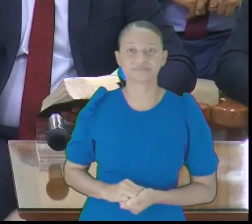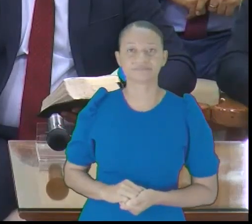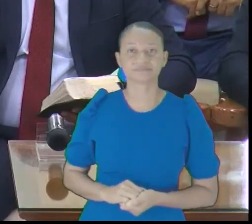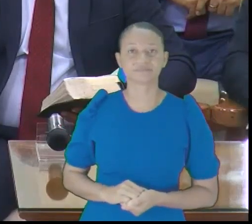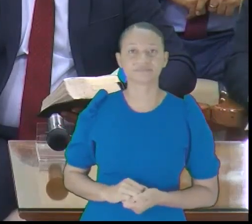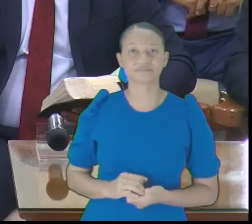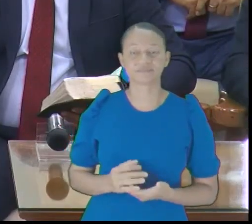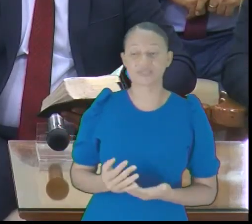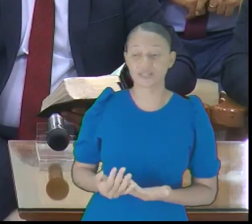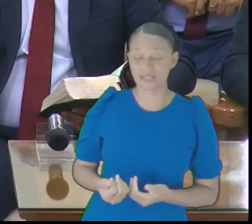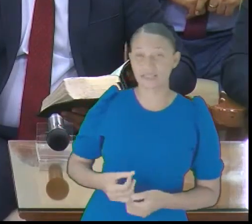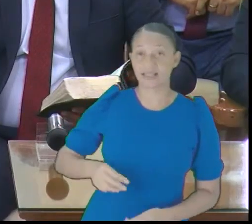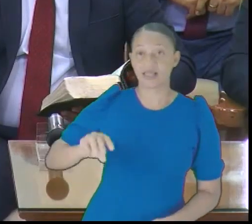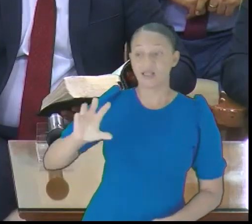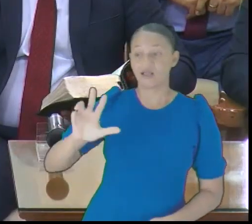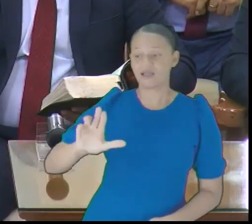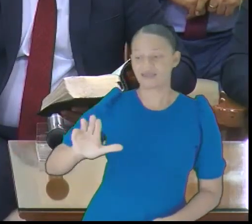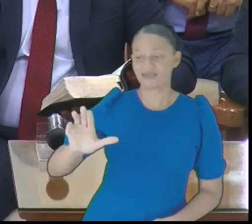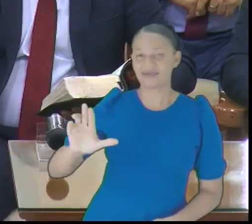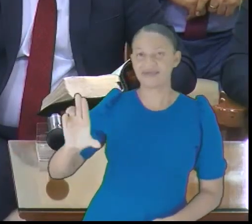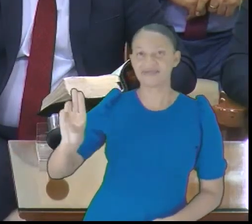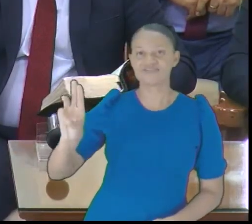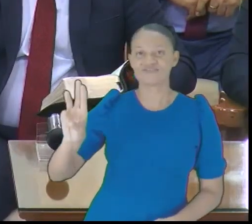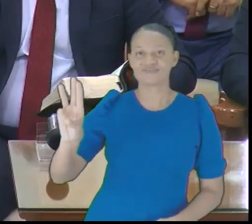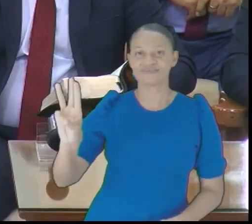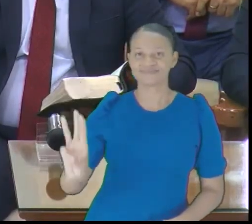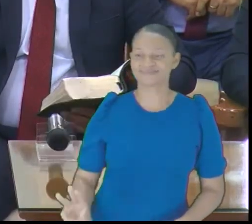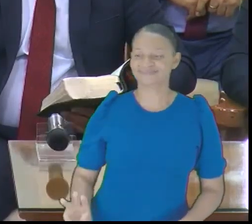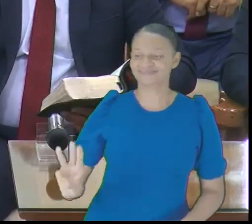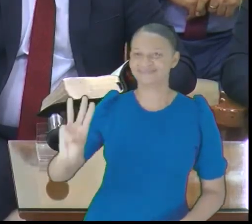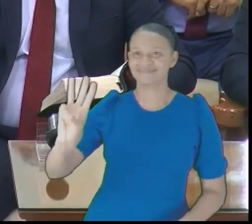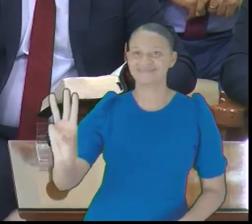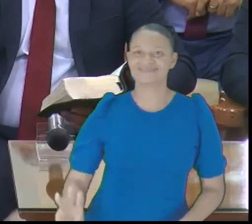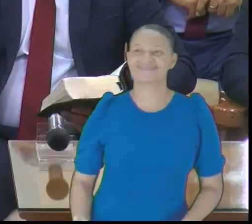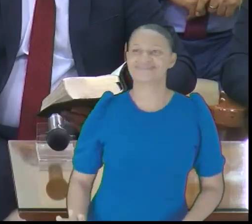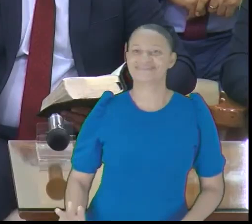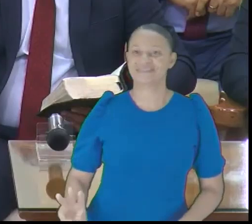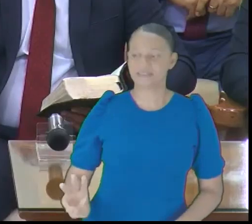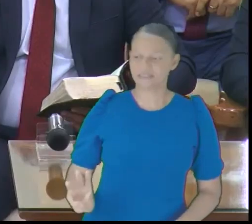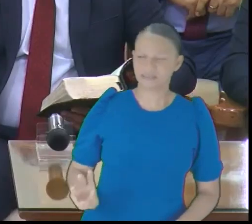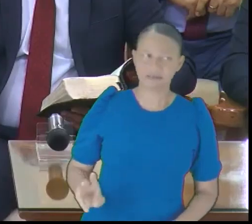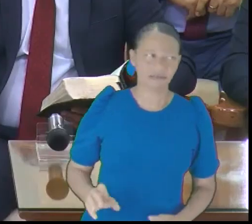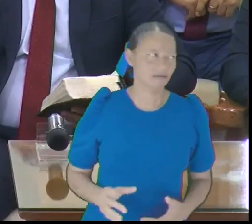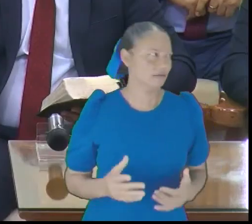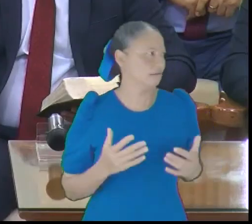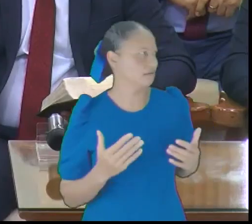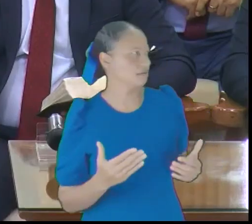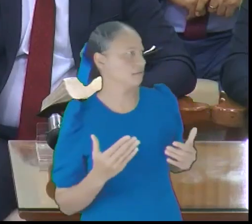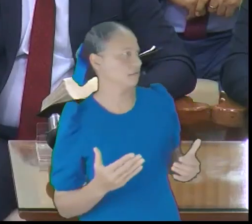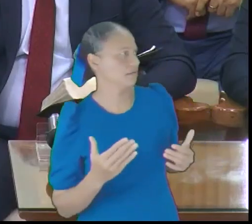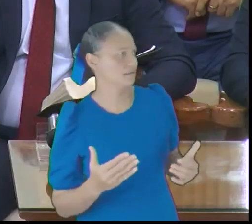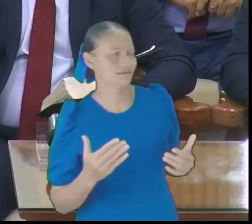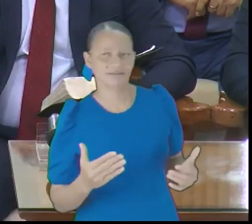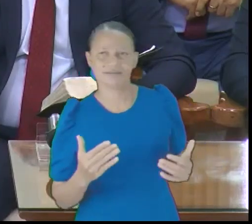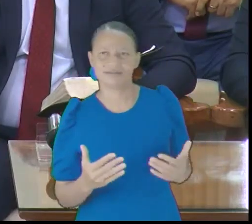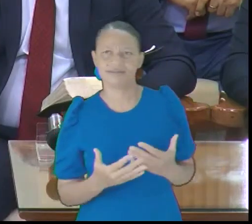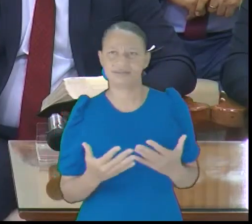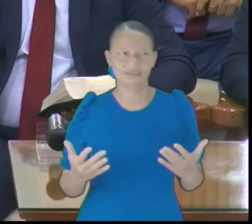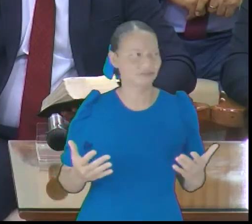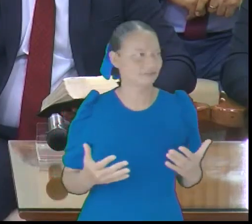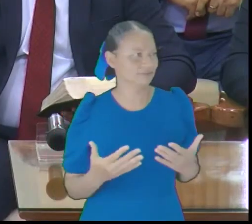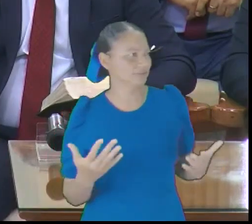E quando Mefibosete vê a carruagem, olha desconfiado, desce os servos de Davi, do rei,